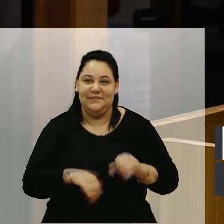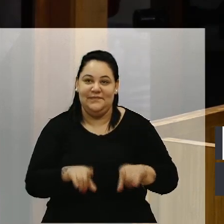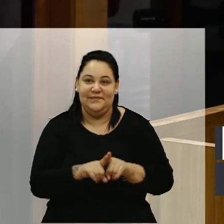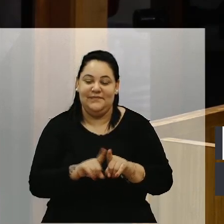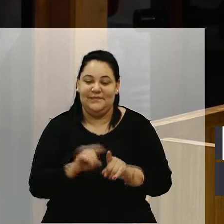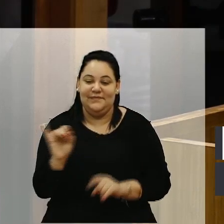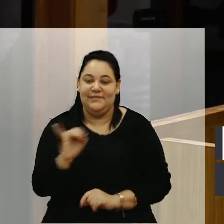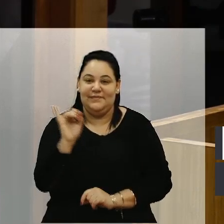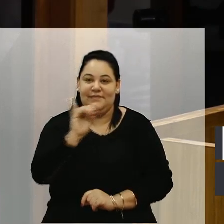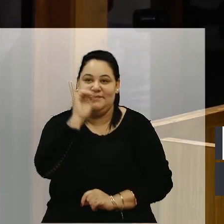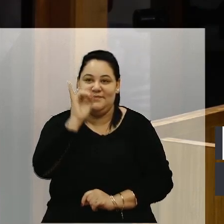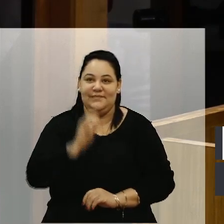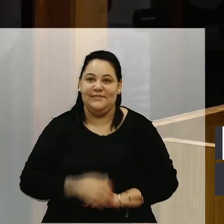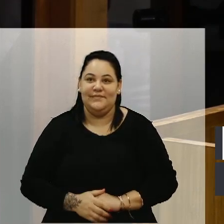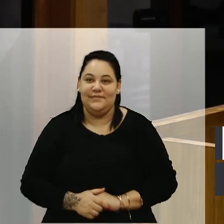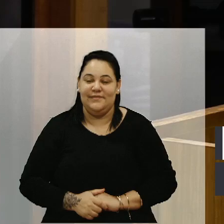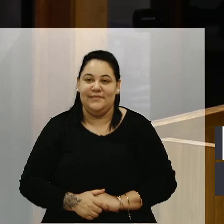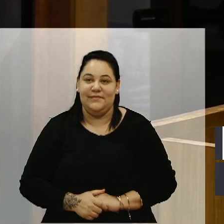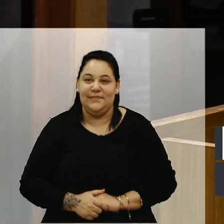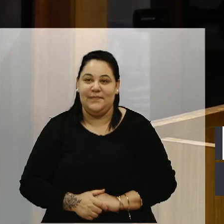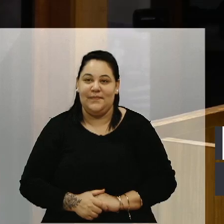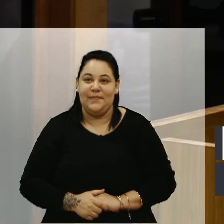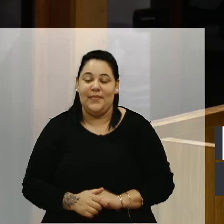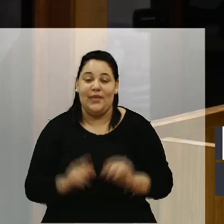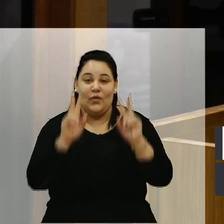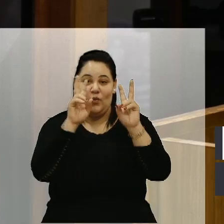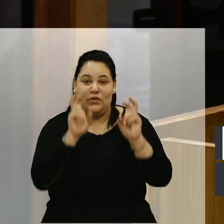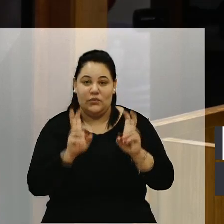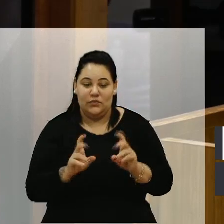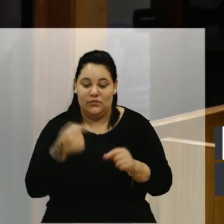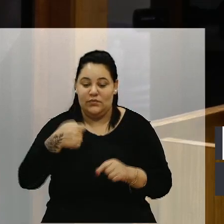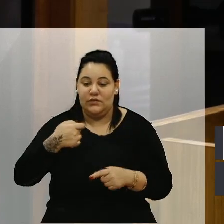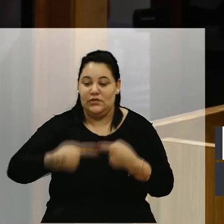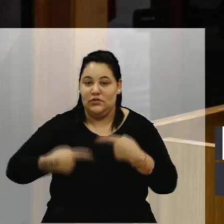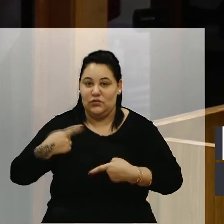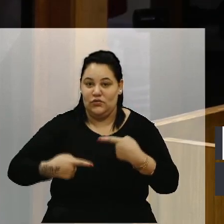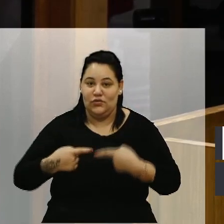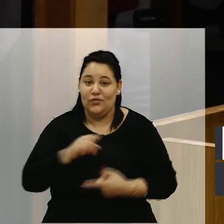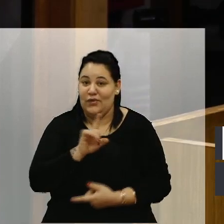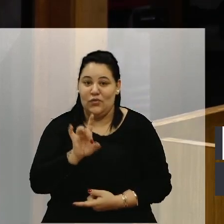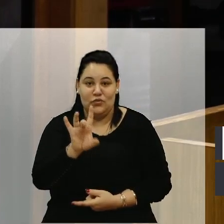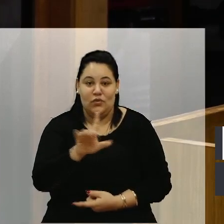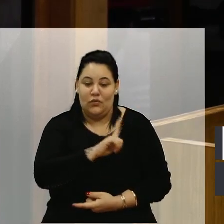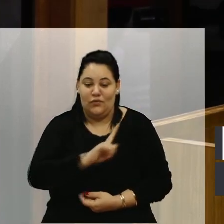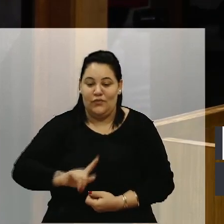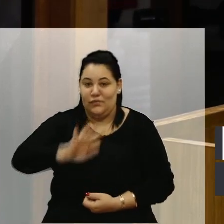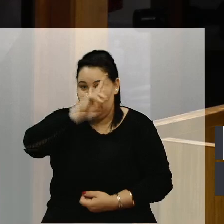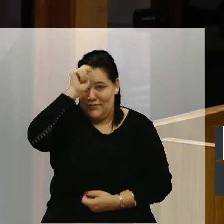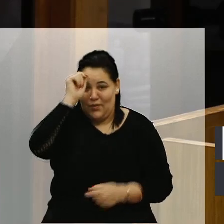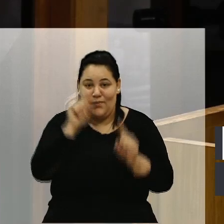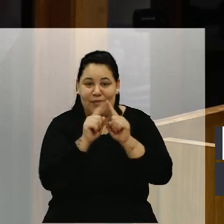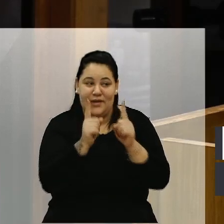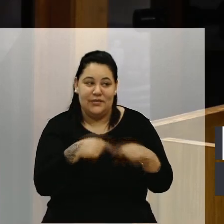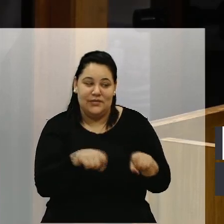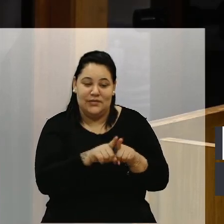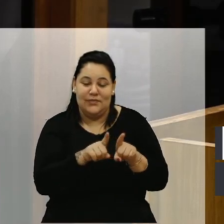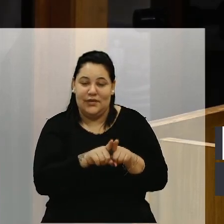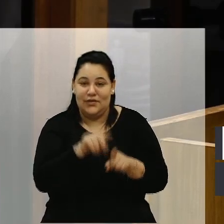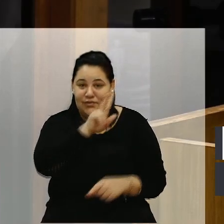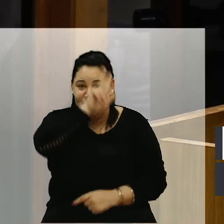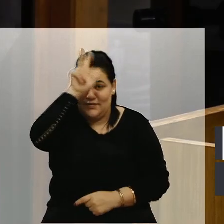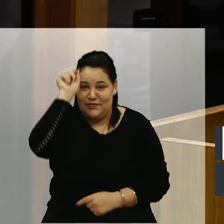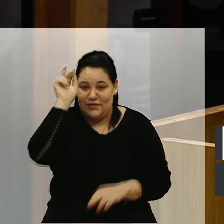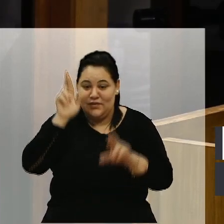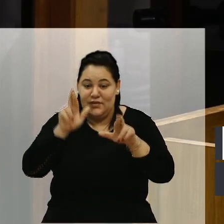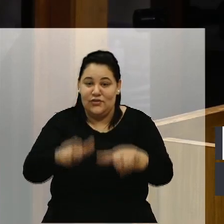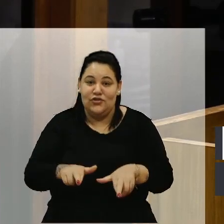importante, um assunto que deve ser debatido aqui, não só pelo governo municipal, mas aqui os prefeitos da